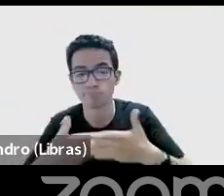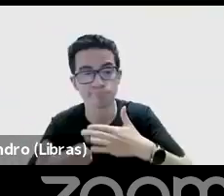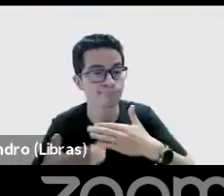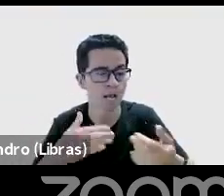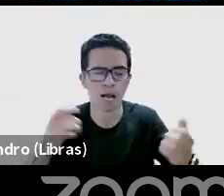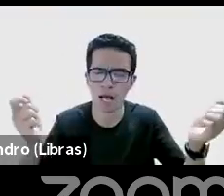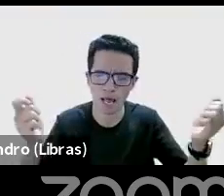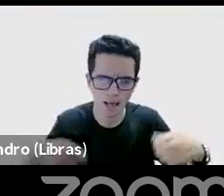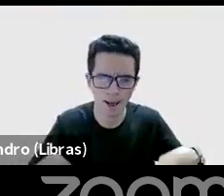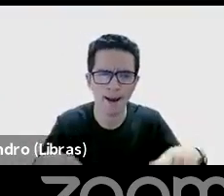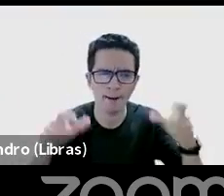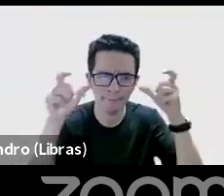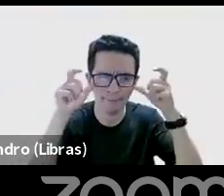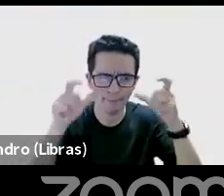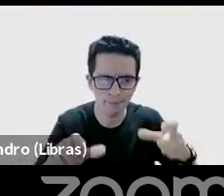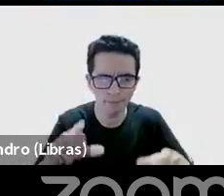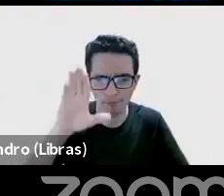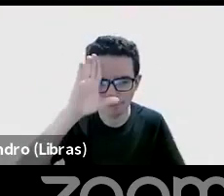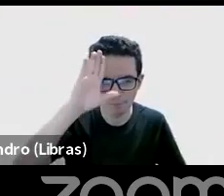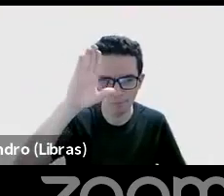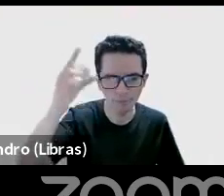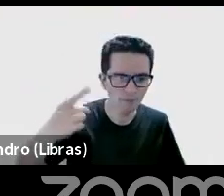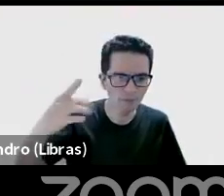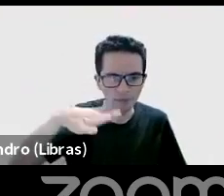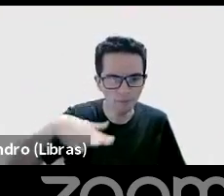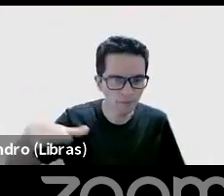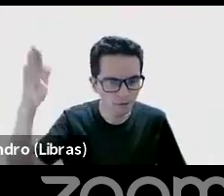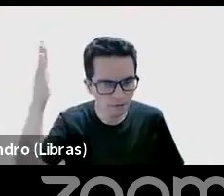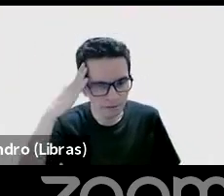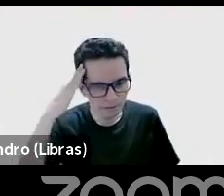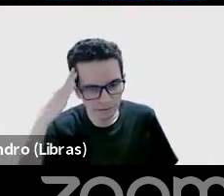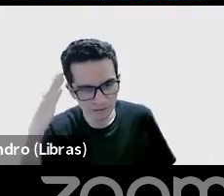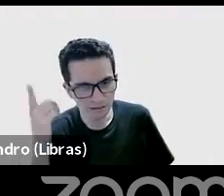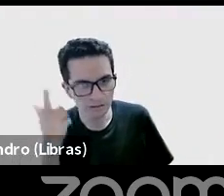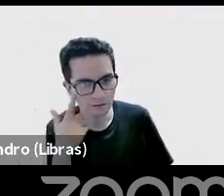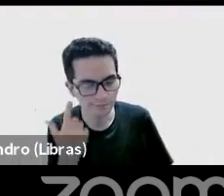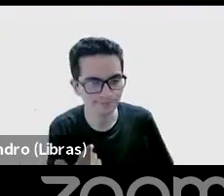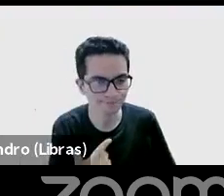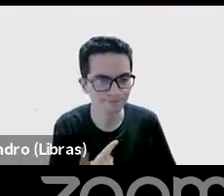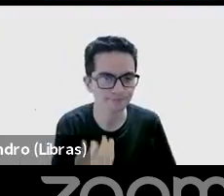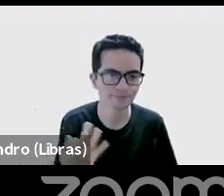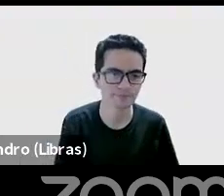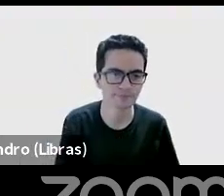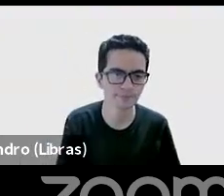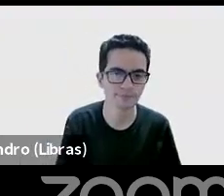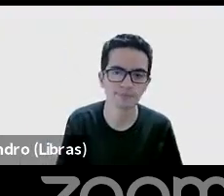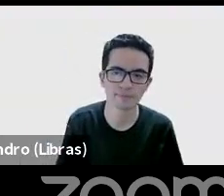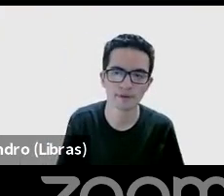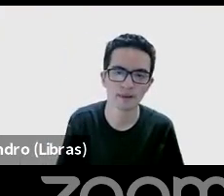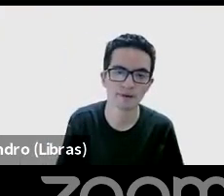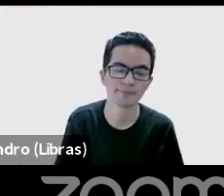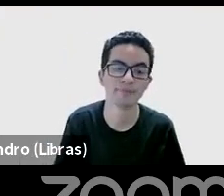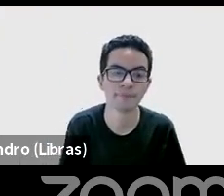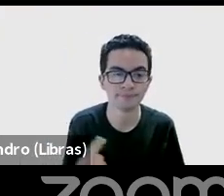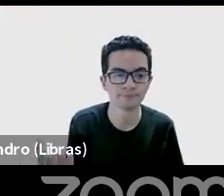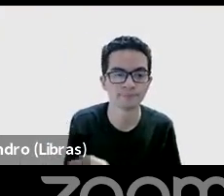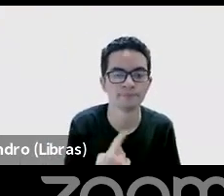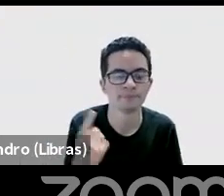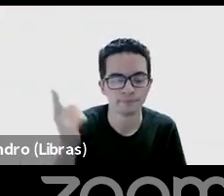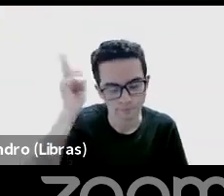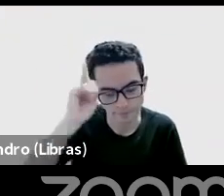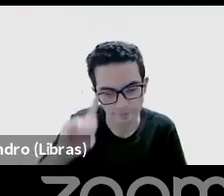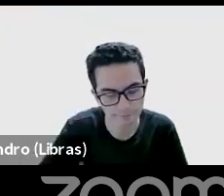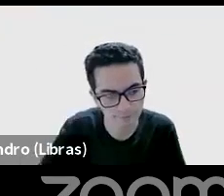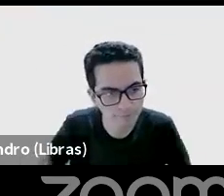interessante, mas não é a priori, né? Ou seja, a priori não, né? A priori a gente não sabe, né? E aí, quando a